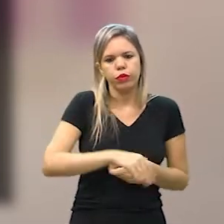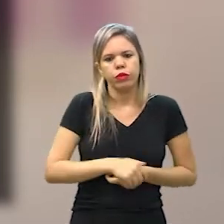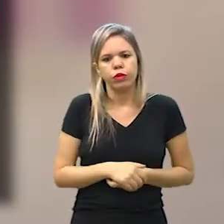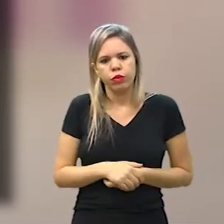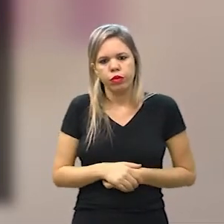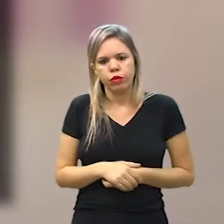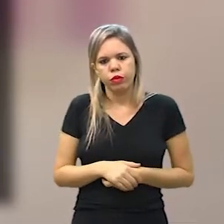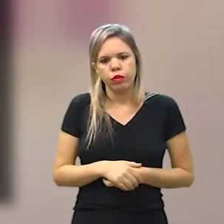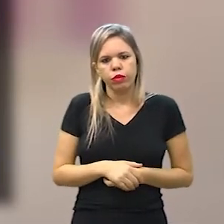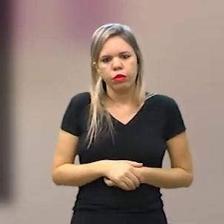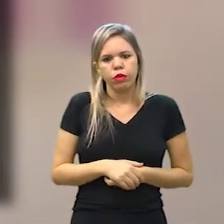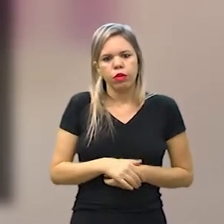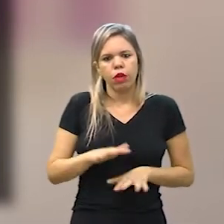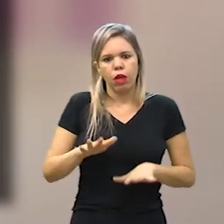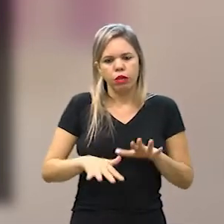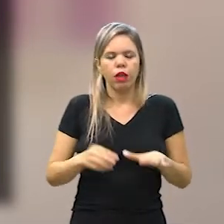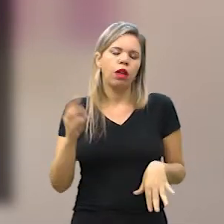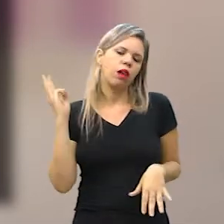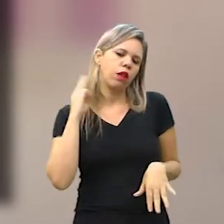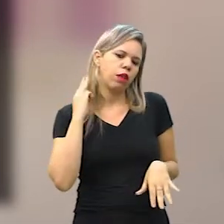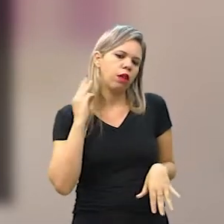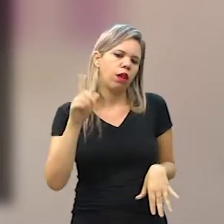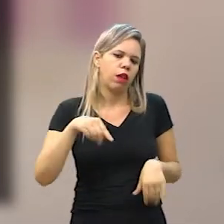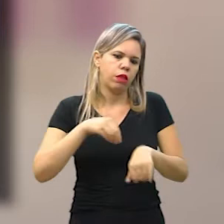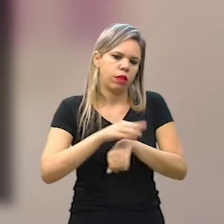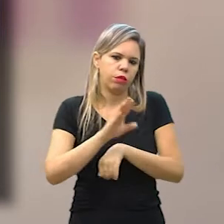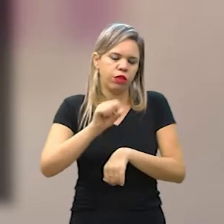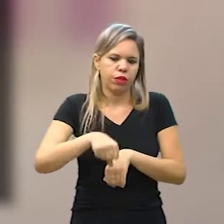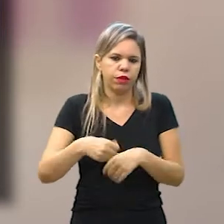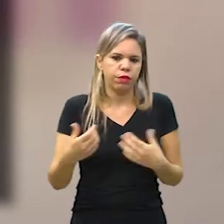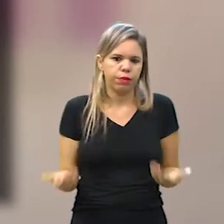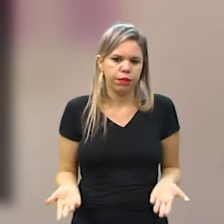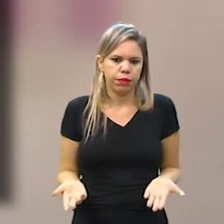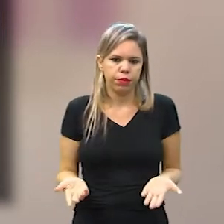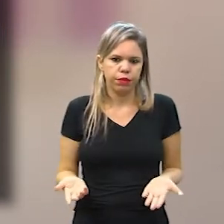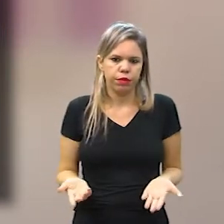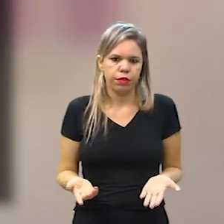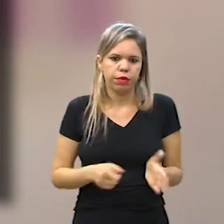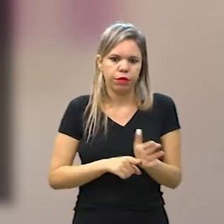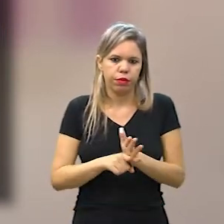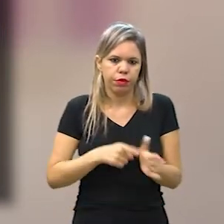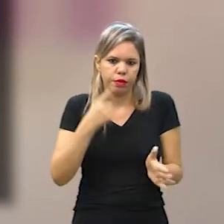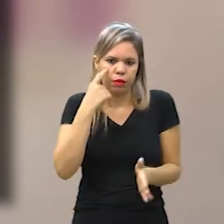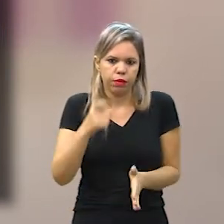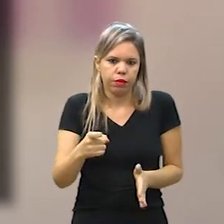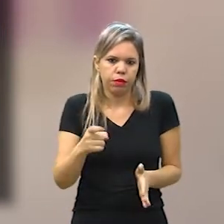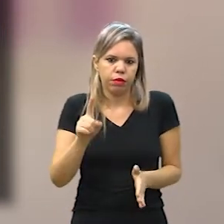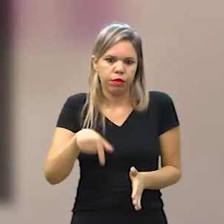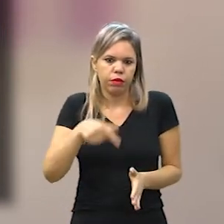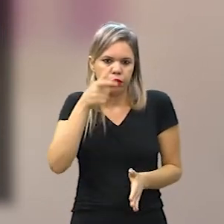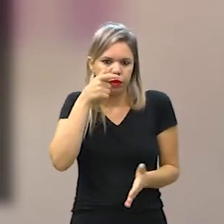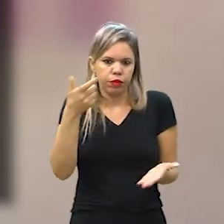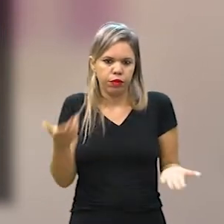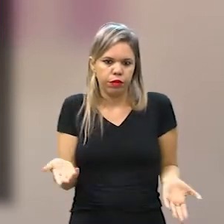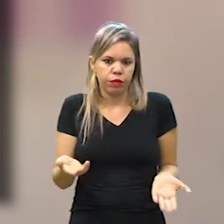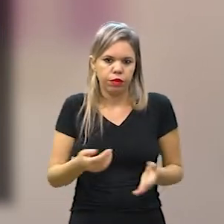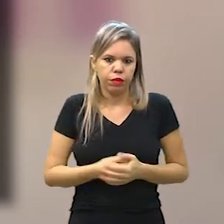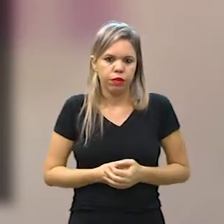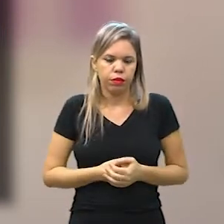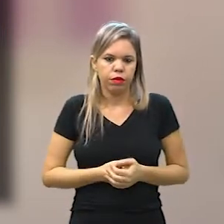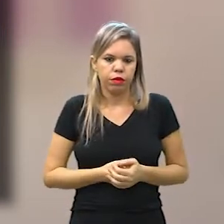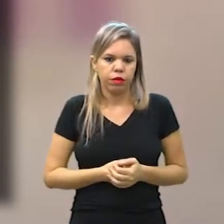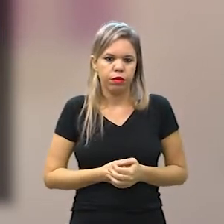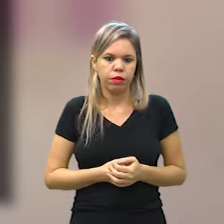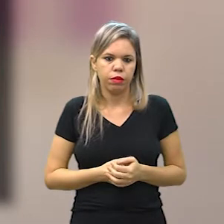pessoas. Então, normalmente a meningite ela é transmitida assim. E um dado muito interessante que a gente vê é